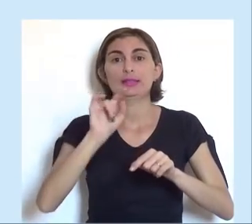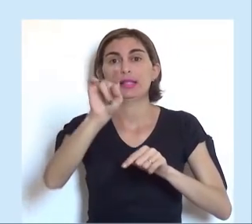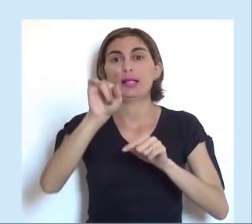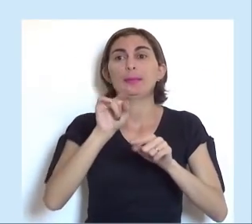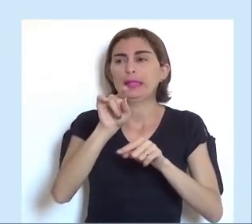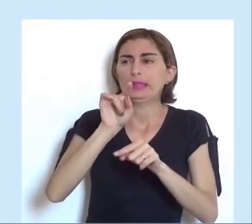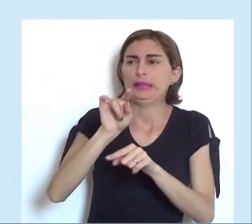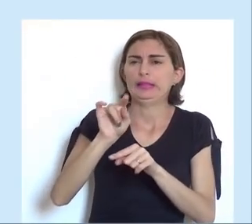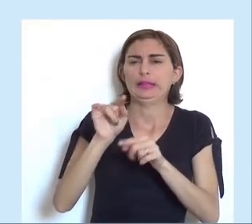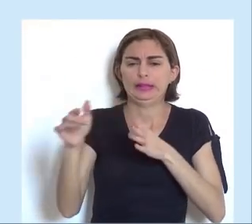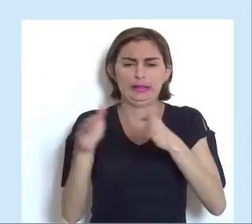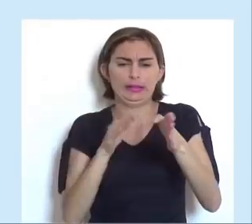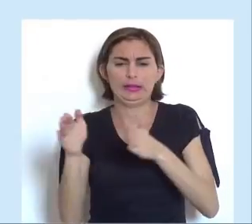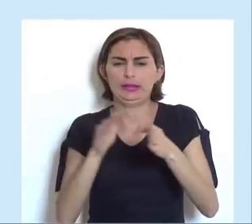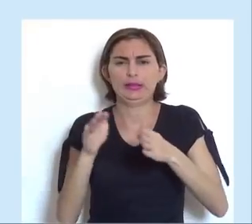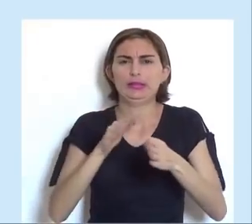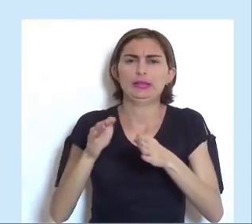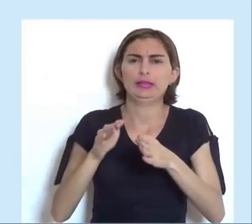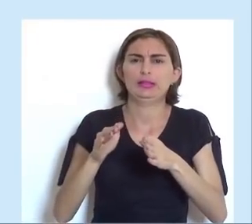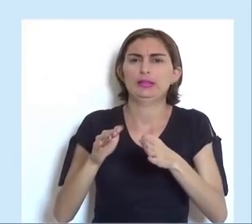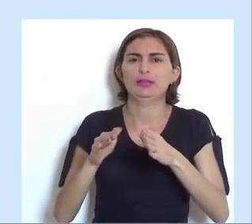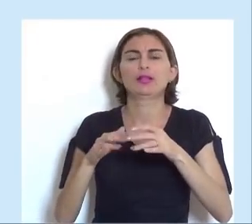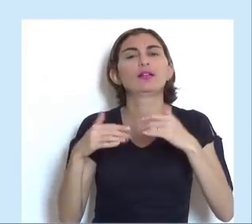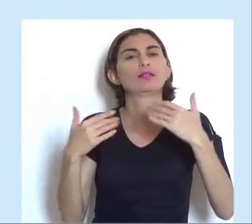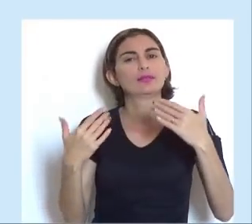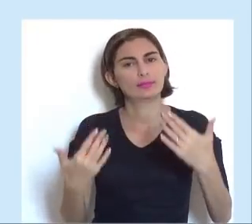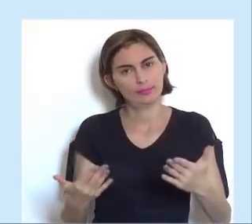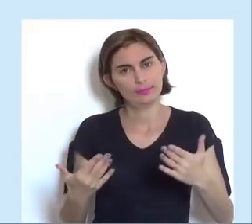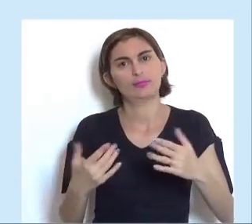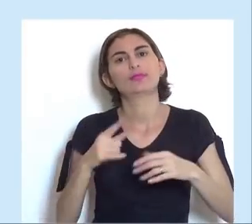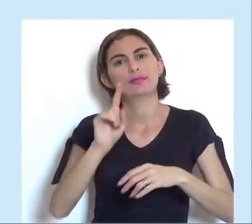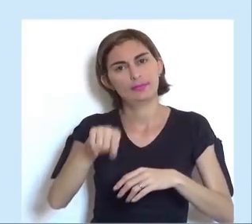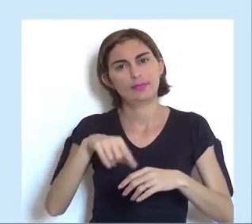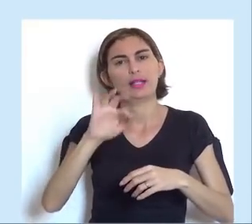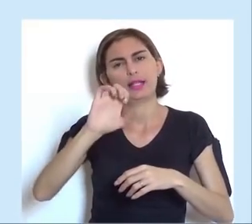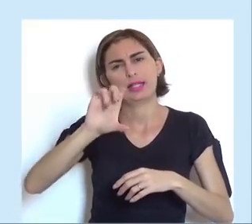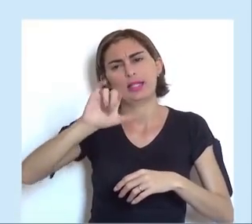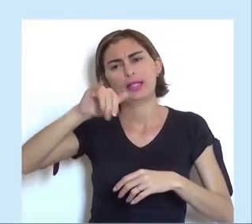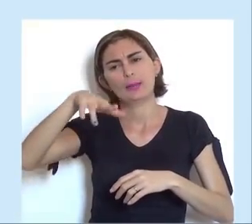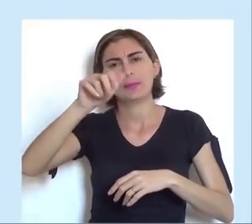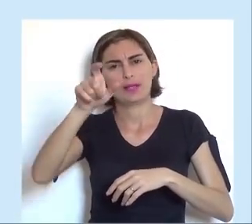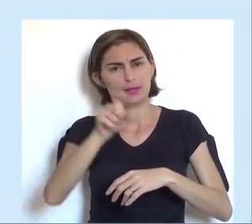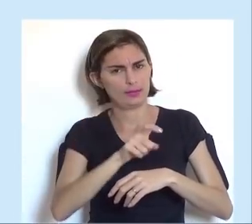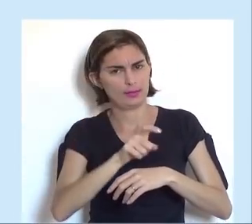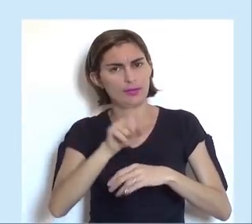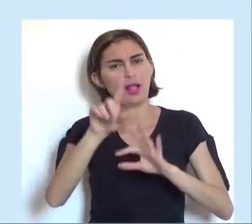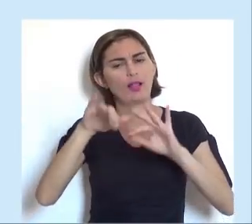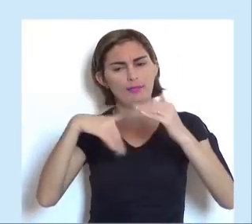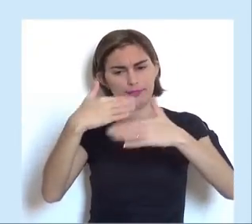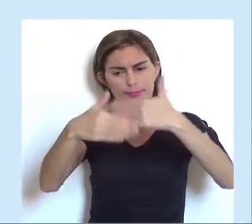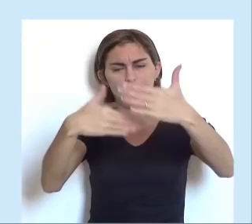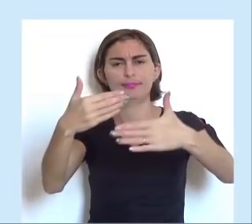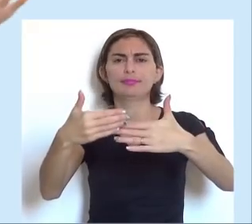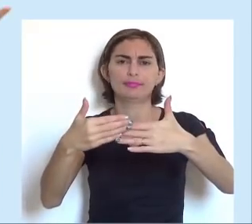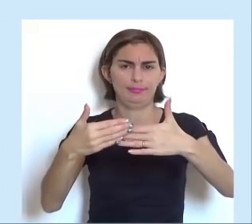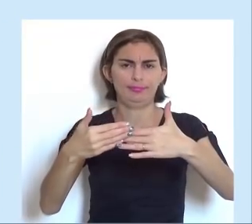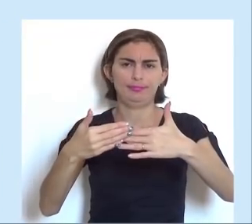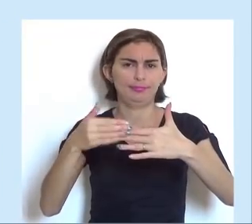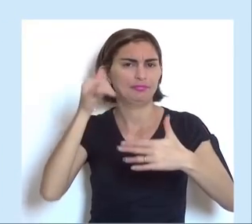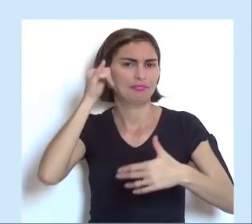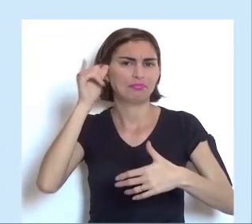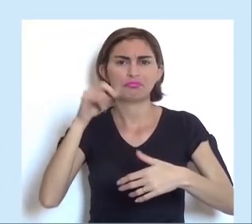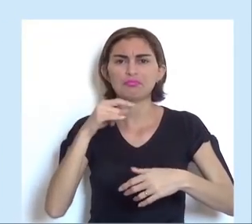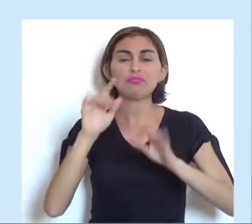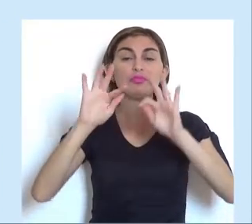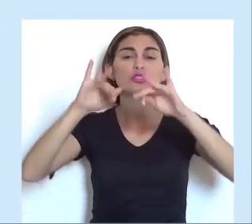sabe que é ali, naquele momento, que depende tudo? Pois é, isso aí é o clímax. Ele vai tornar o desfecho inevitável, ou